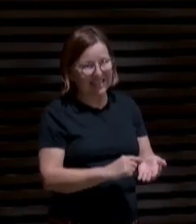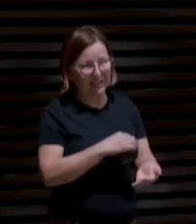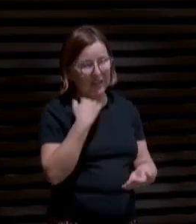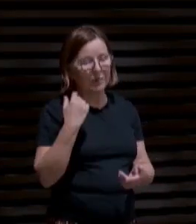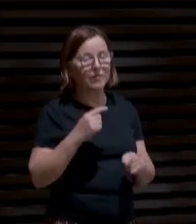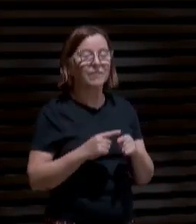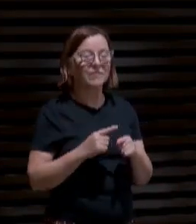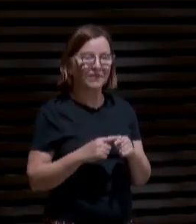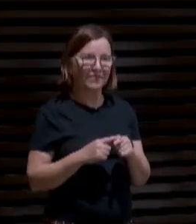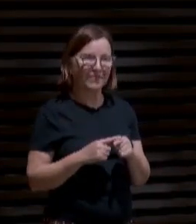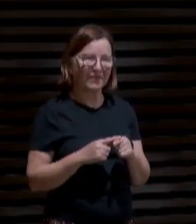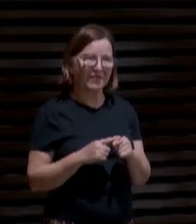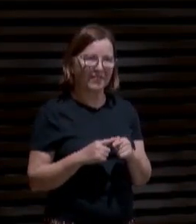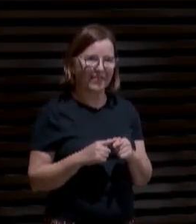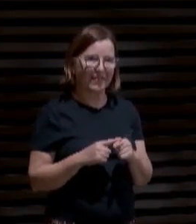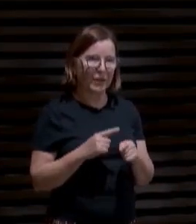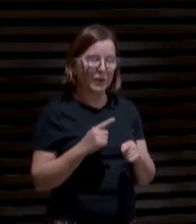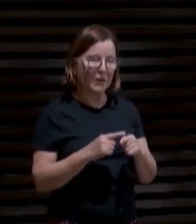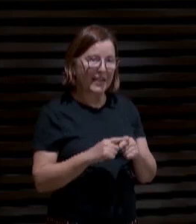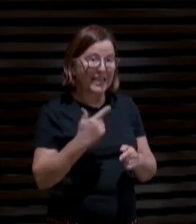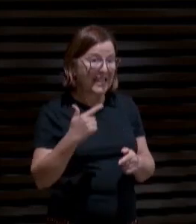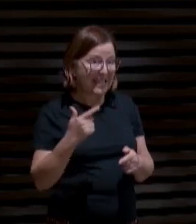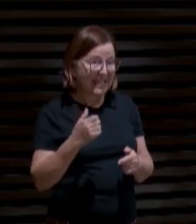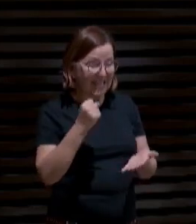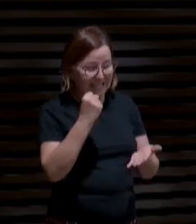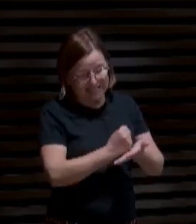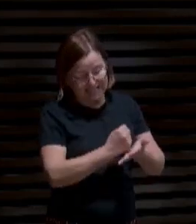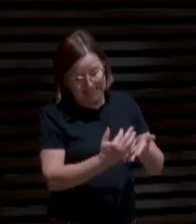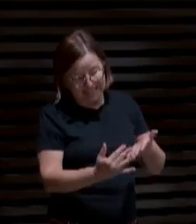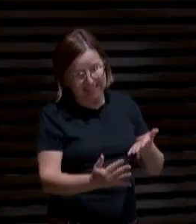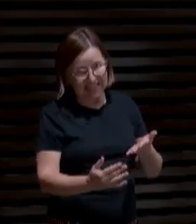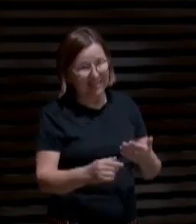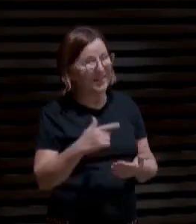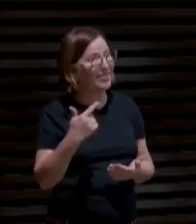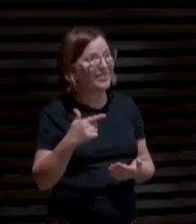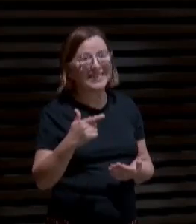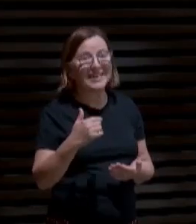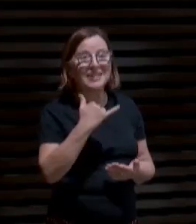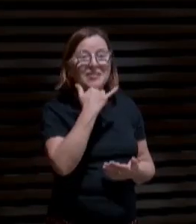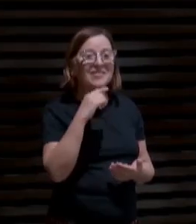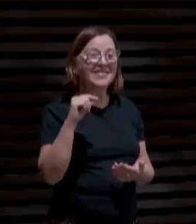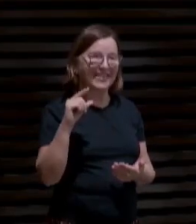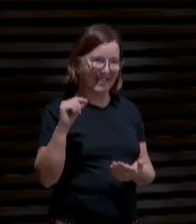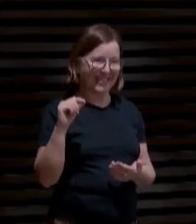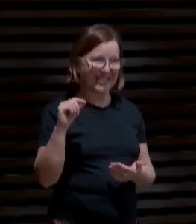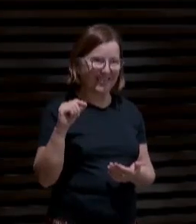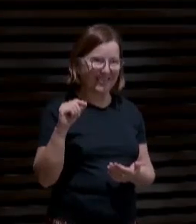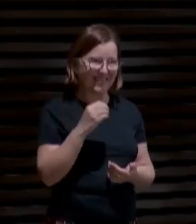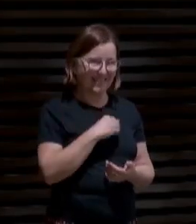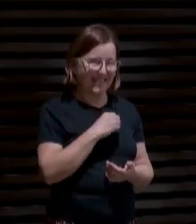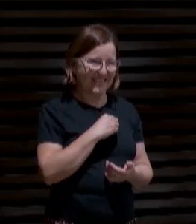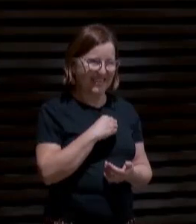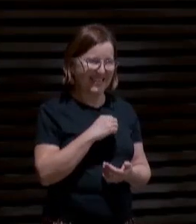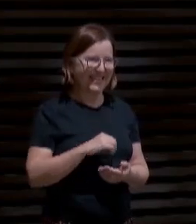quê? Porque sem derramamento de sangue não há perdão dos